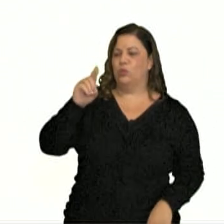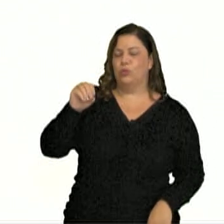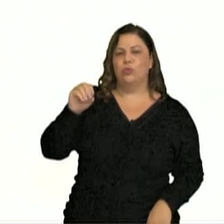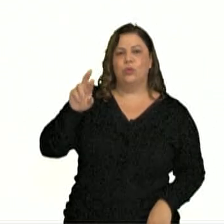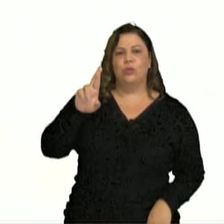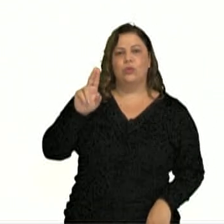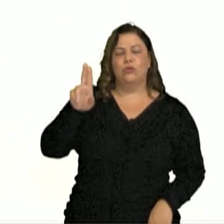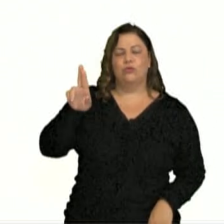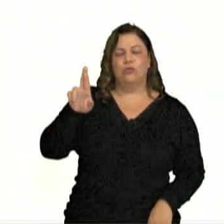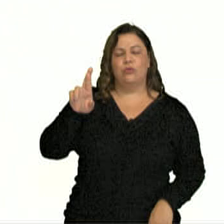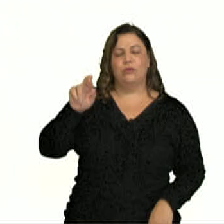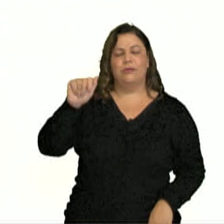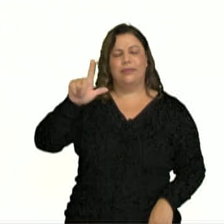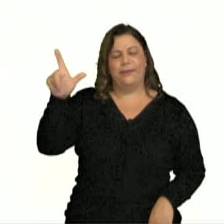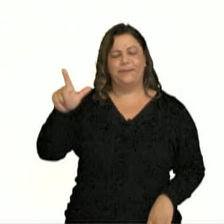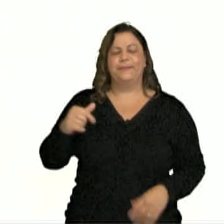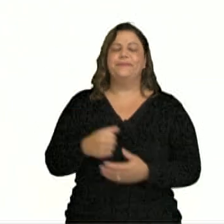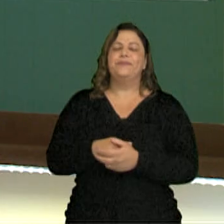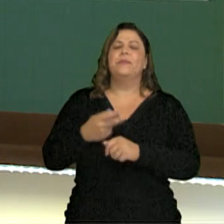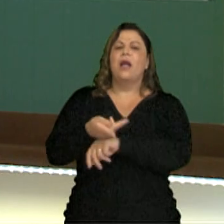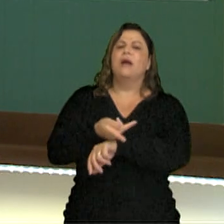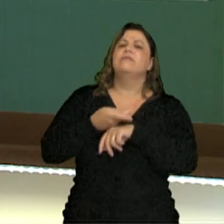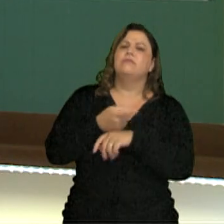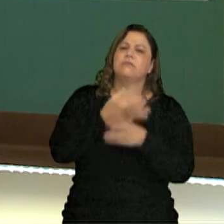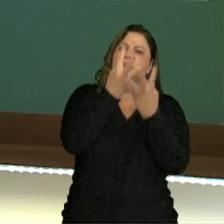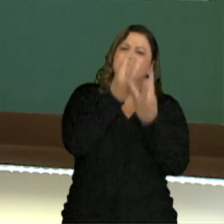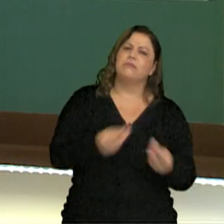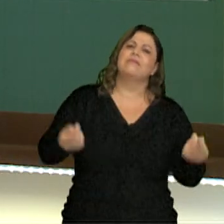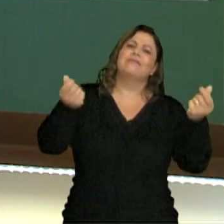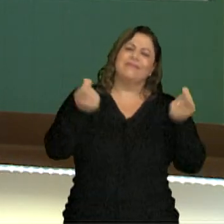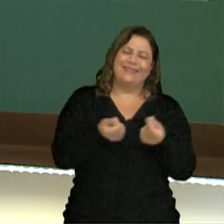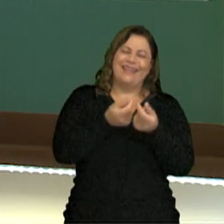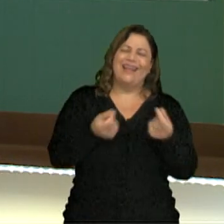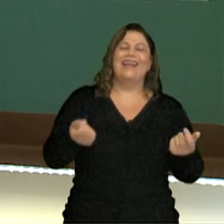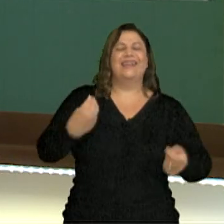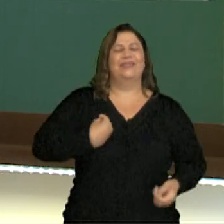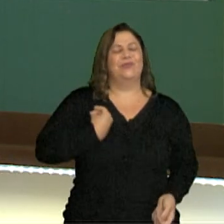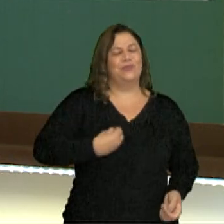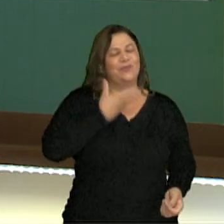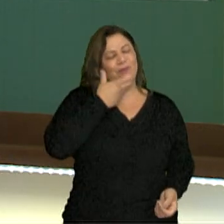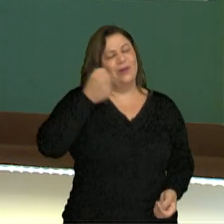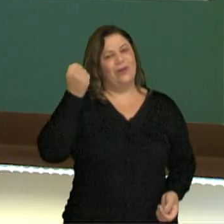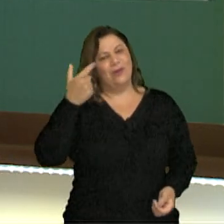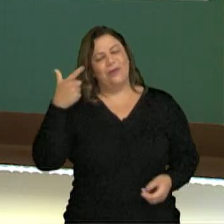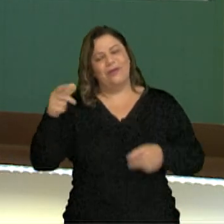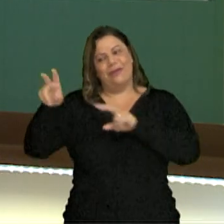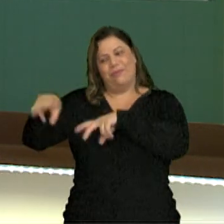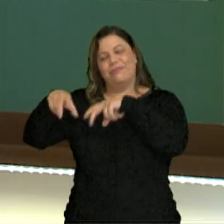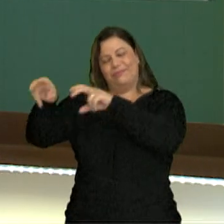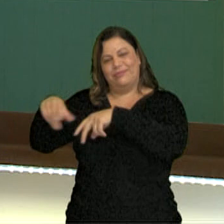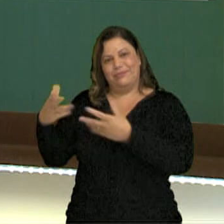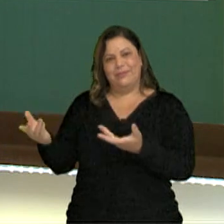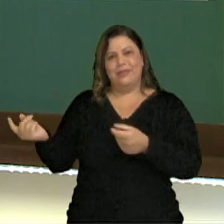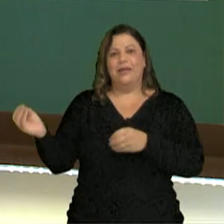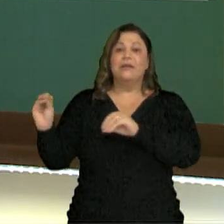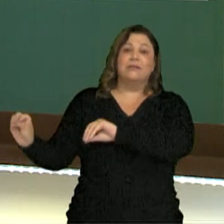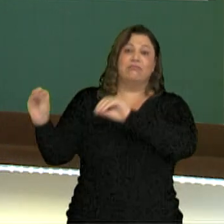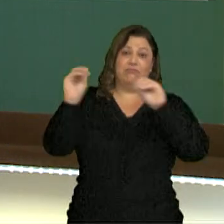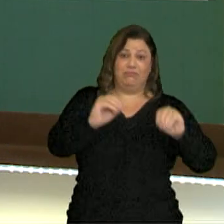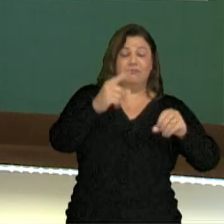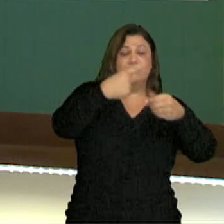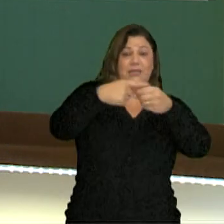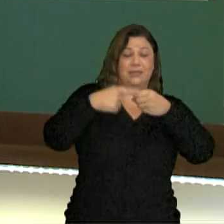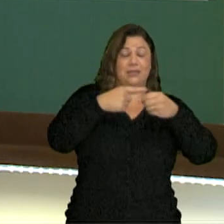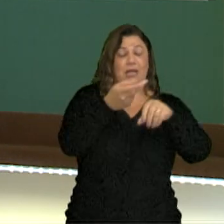de qualidade de vida melhor nas áreas urbanas. Então ele está saindo ali de onde mora e está indo lá para a cidade buscando o quê?